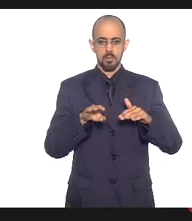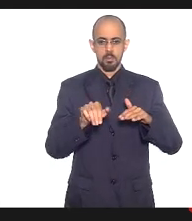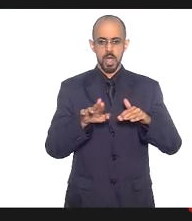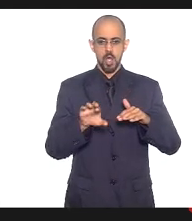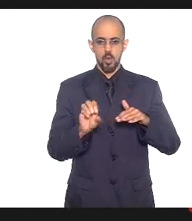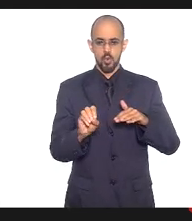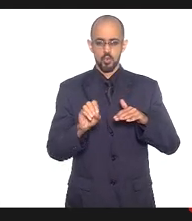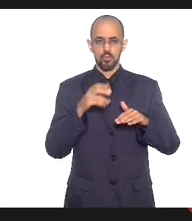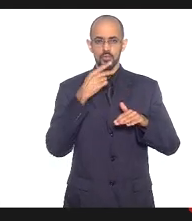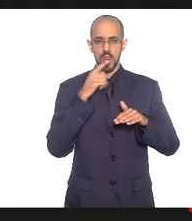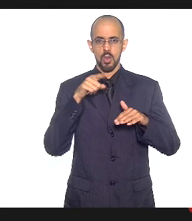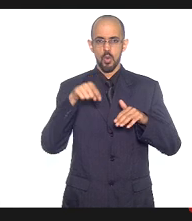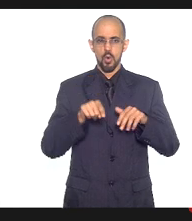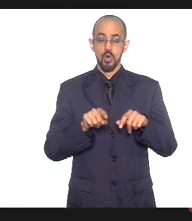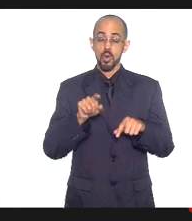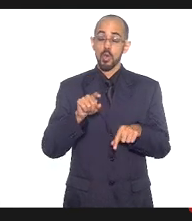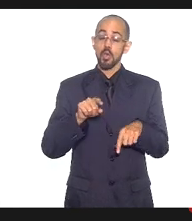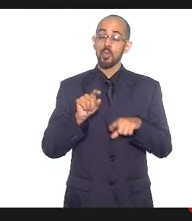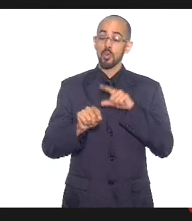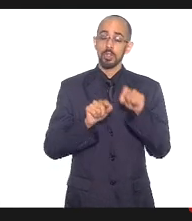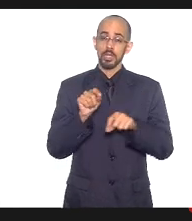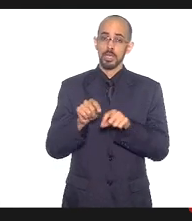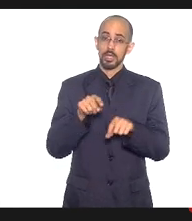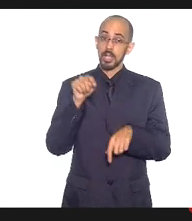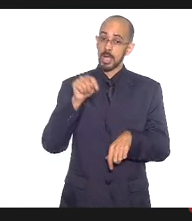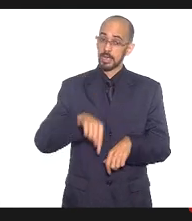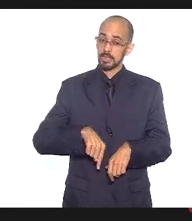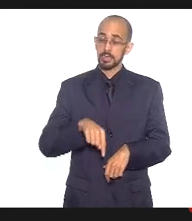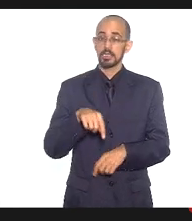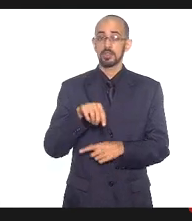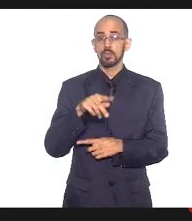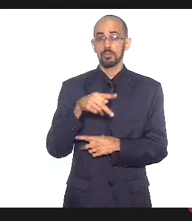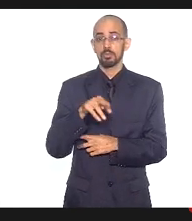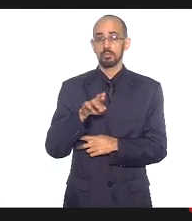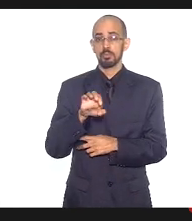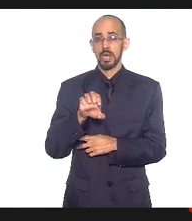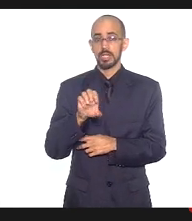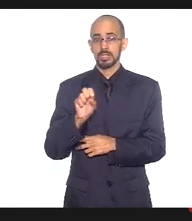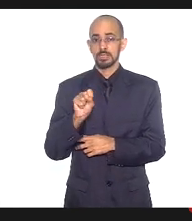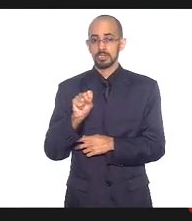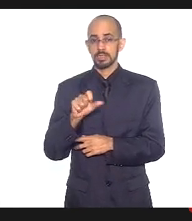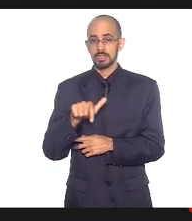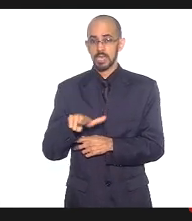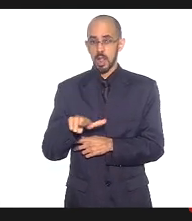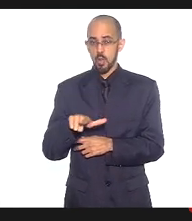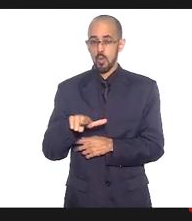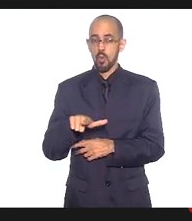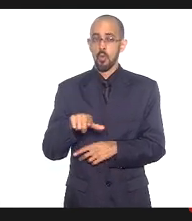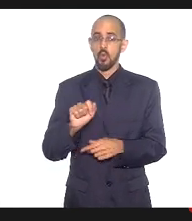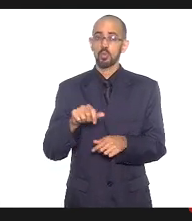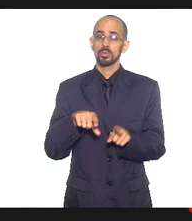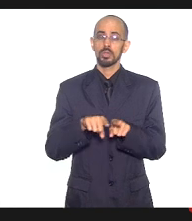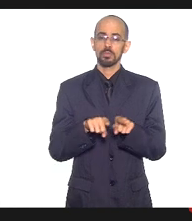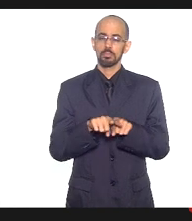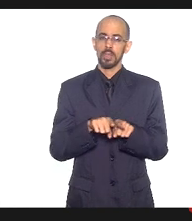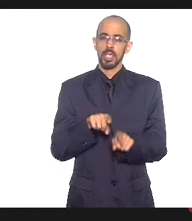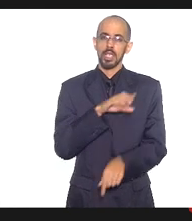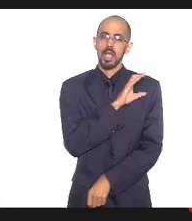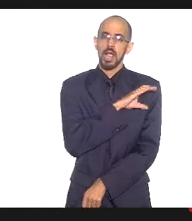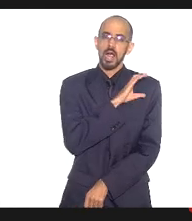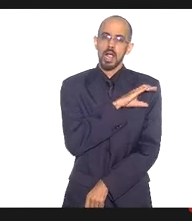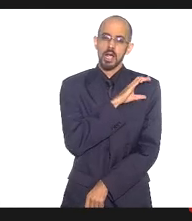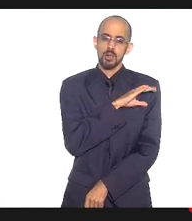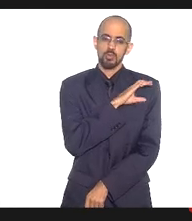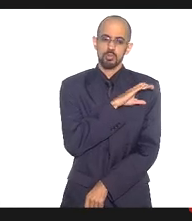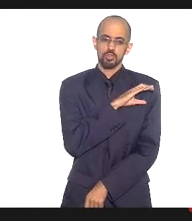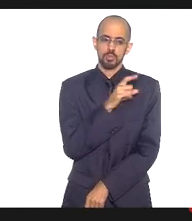tamanho da representatividade dos projetos localizados no pré-sal e também na área da bacia de Campos para a Petrogal